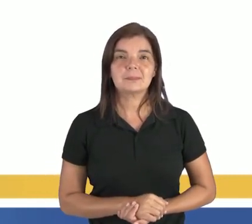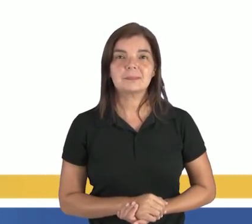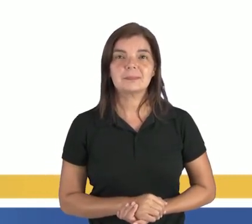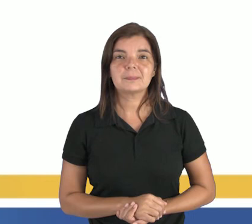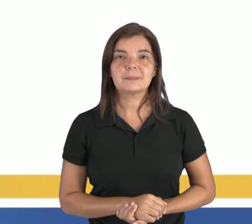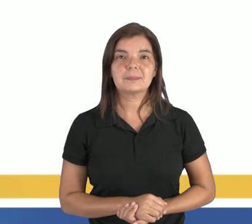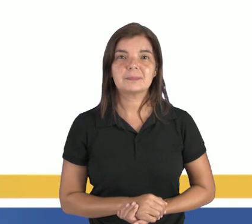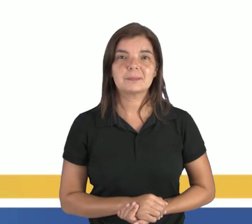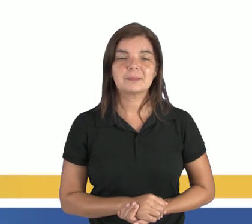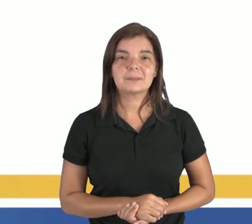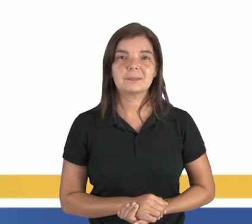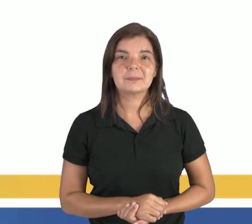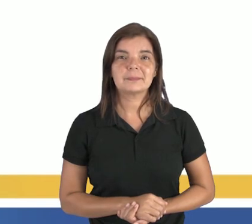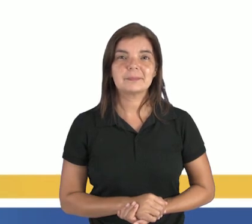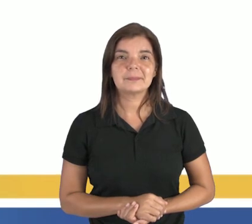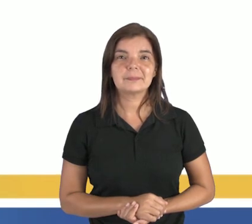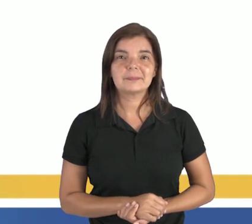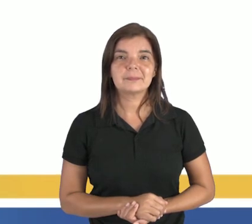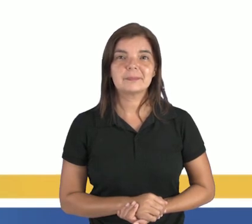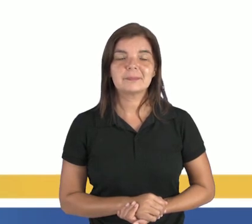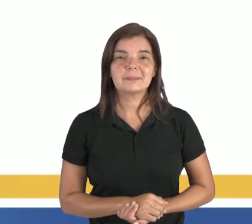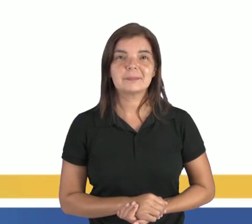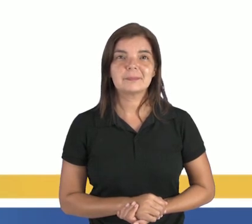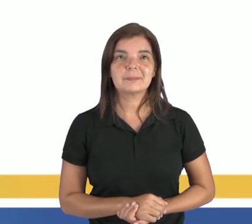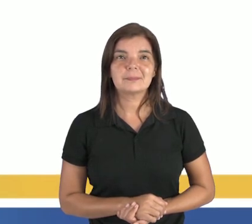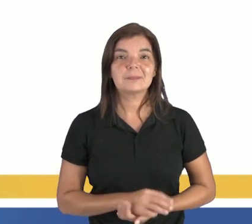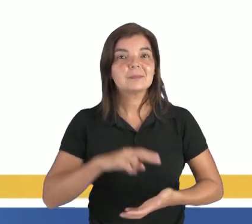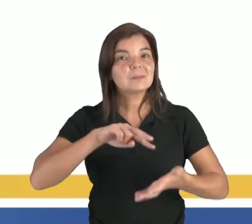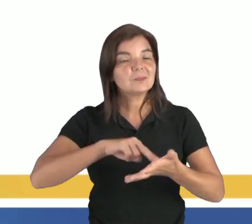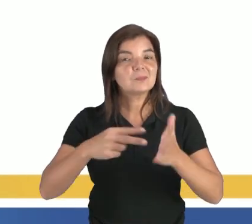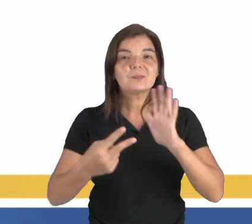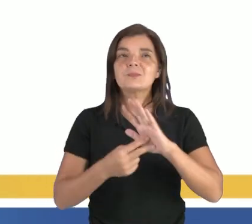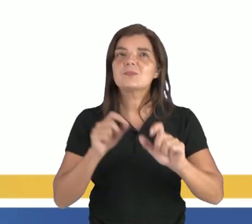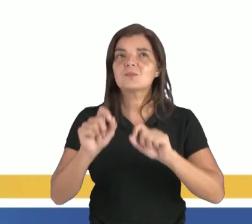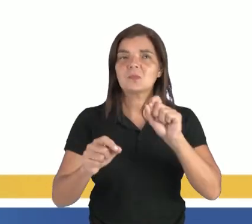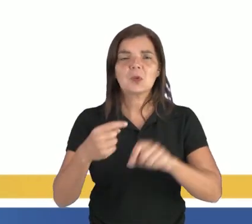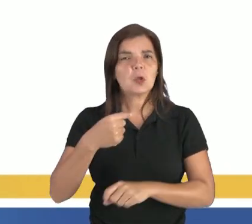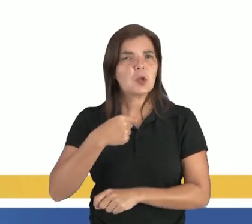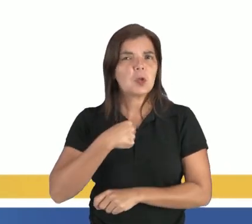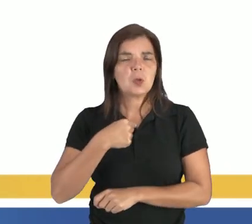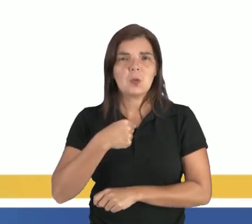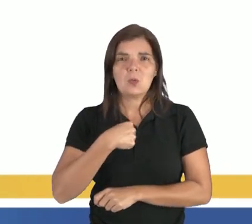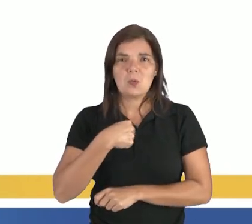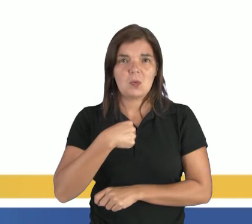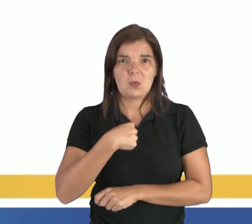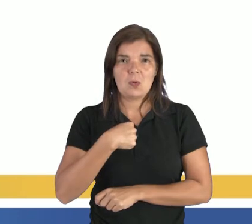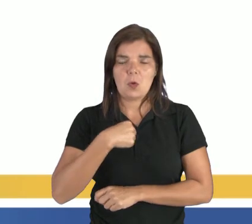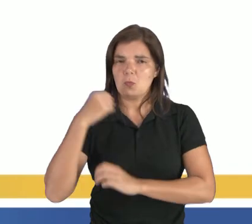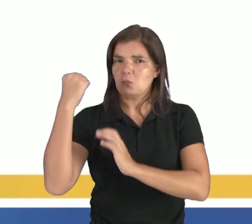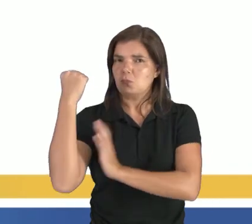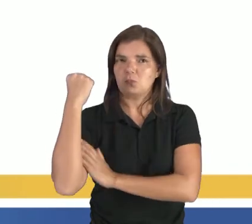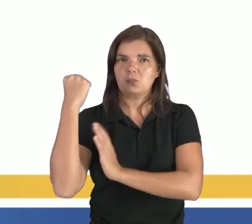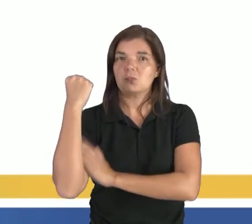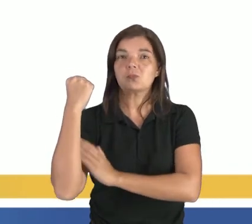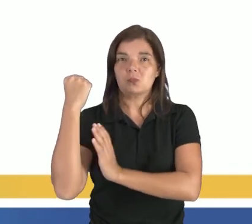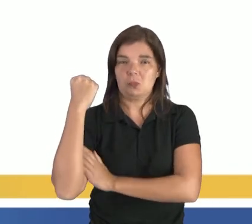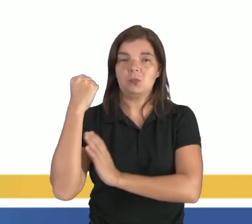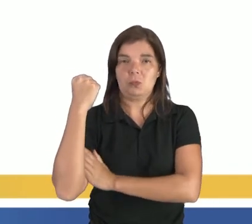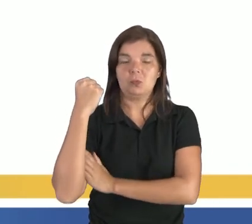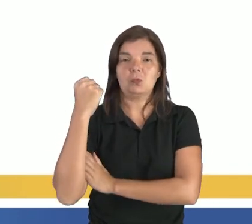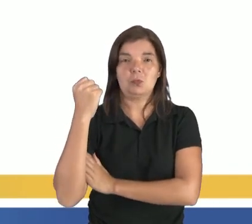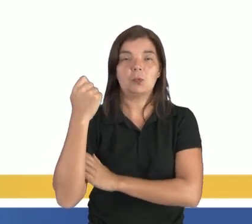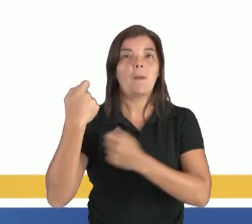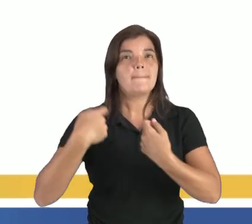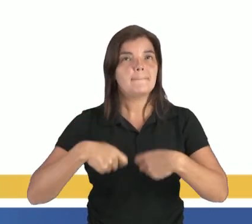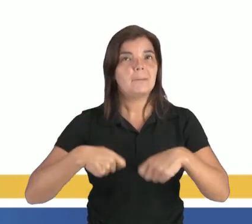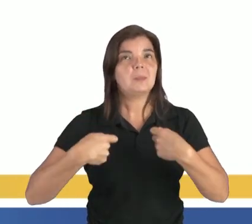office worker carry that box. Que quer dizer assim, eu não sou strong, né? Forte, eu sou